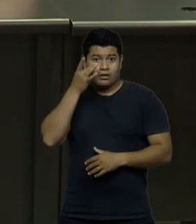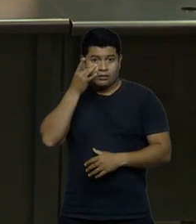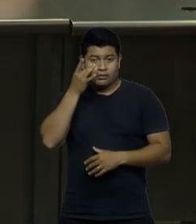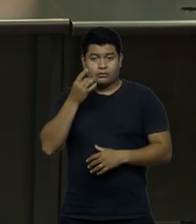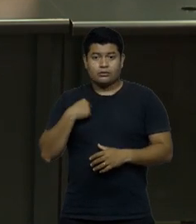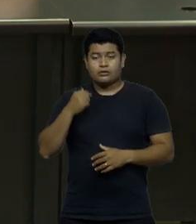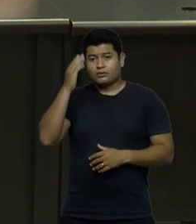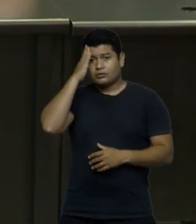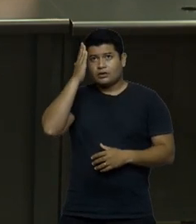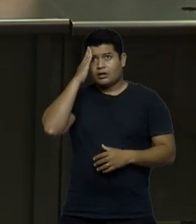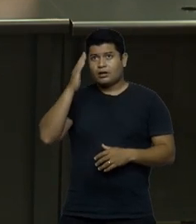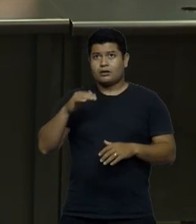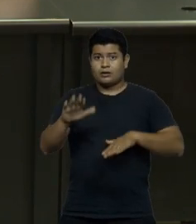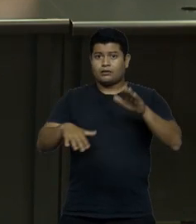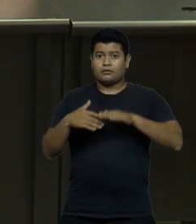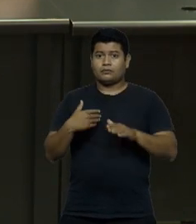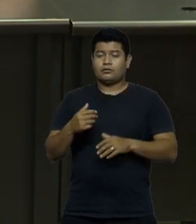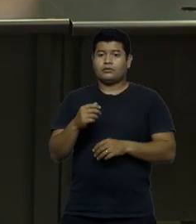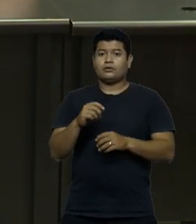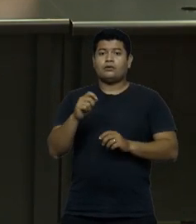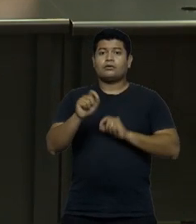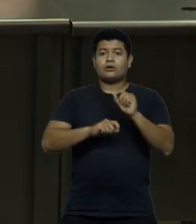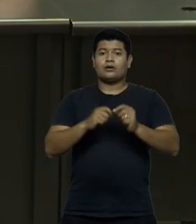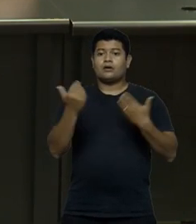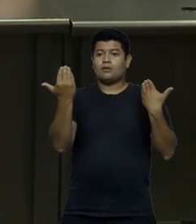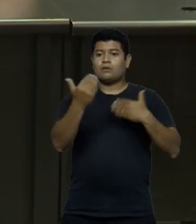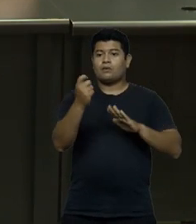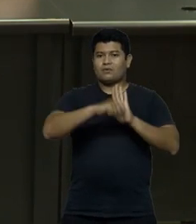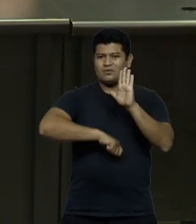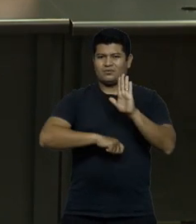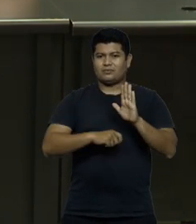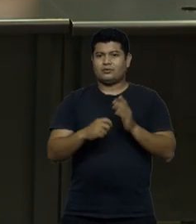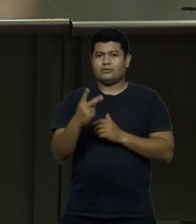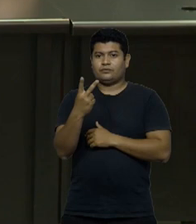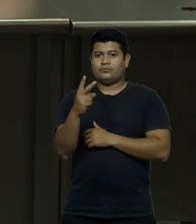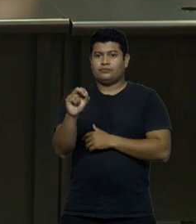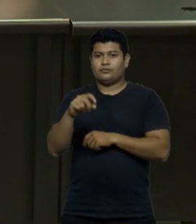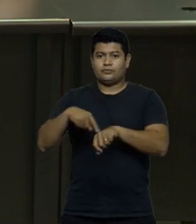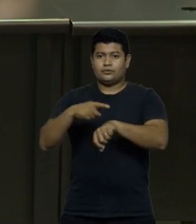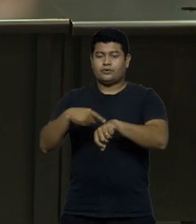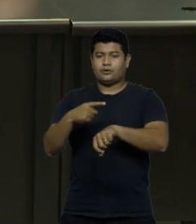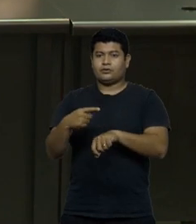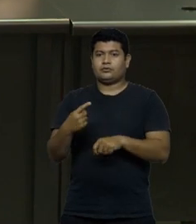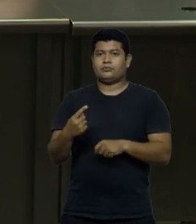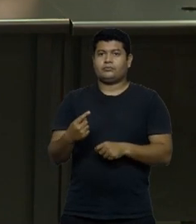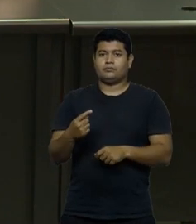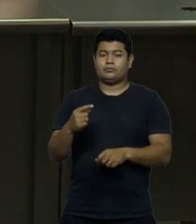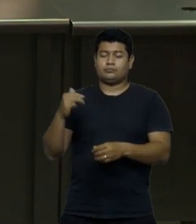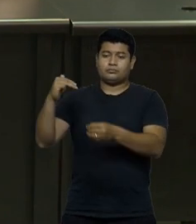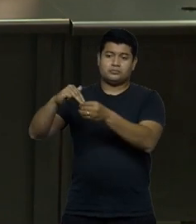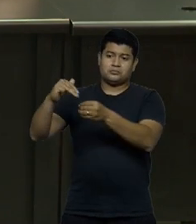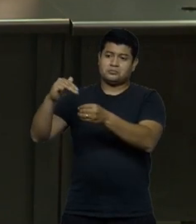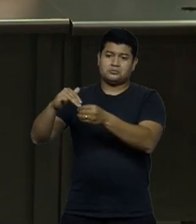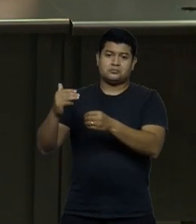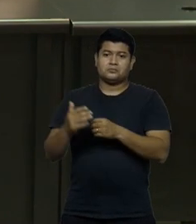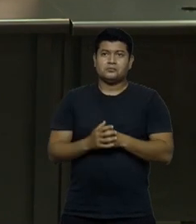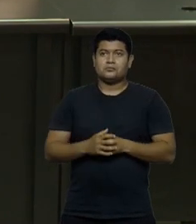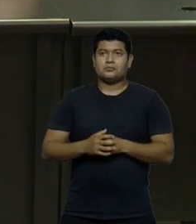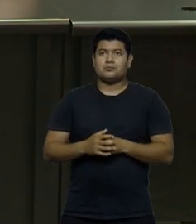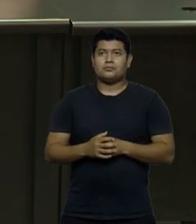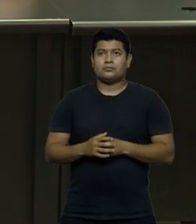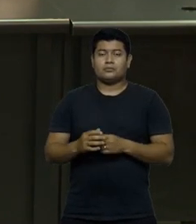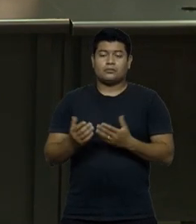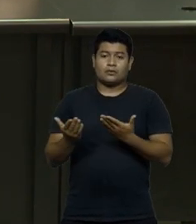as vezes é concursado 20 horas na Rede privada o perdão na rede na rede Municipal E aí